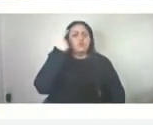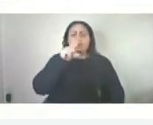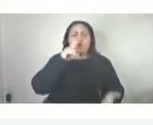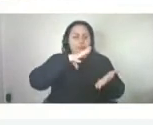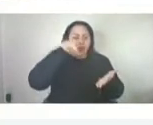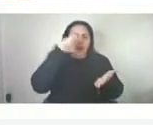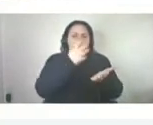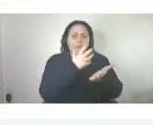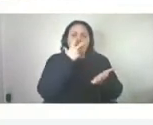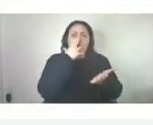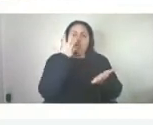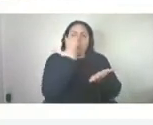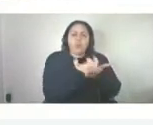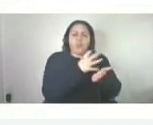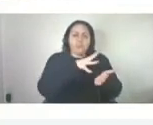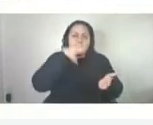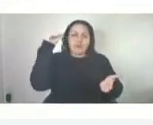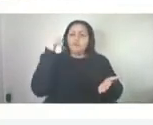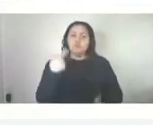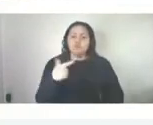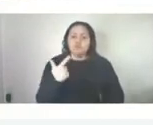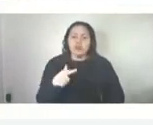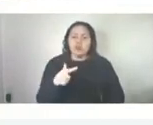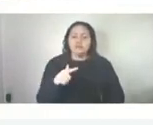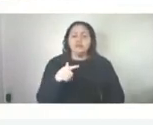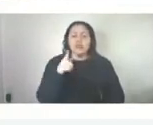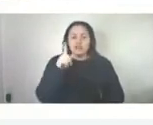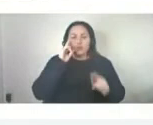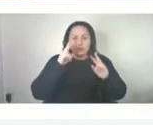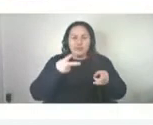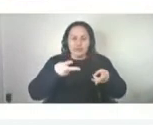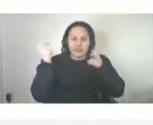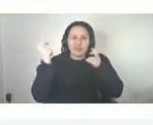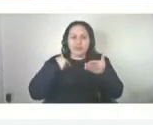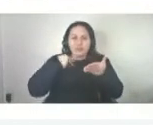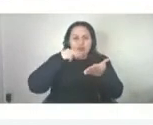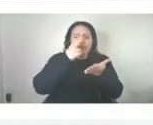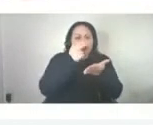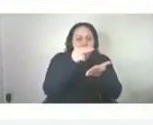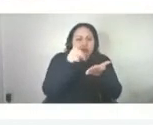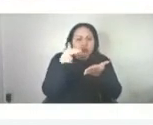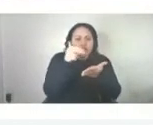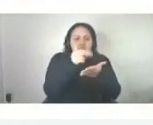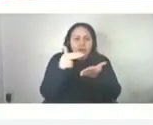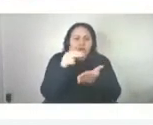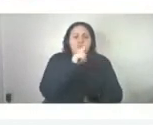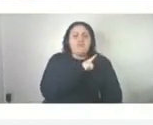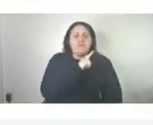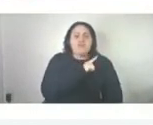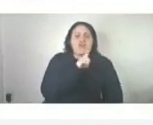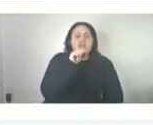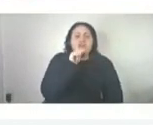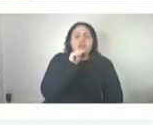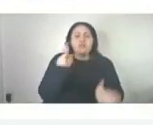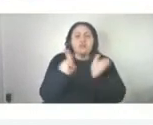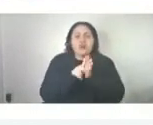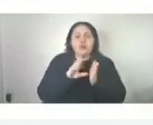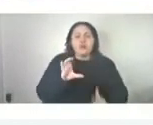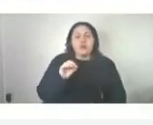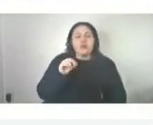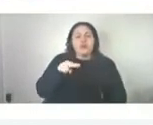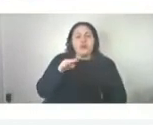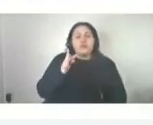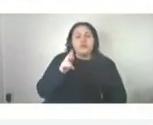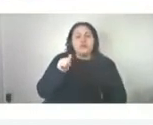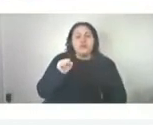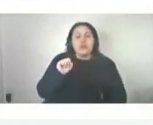porque eu pintei um a um com aquele líquido usado para contraste nos exames de imagem, né? Então, deu um